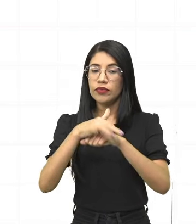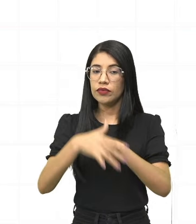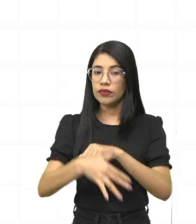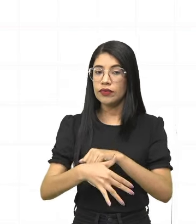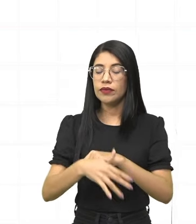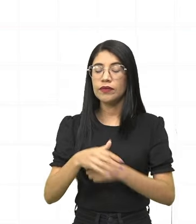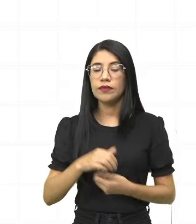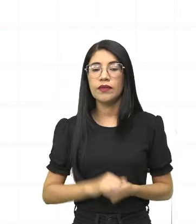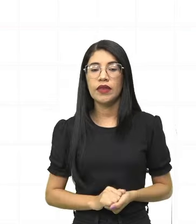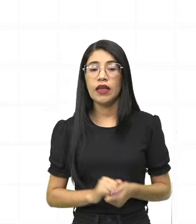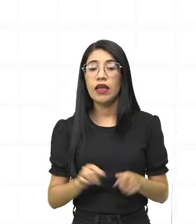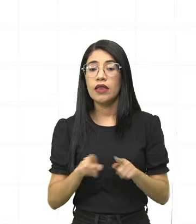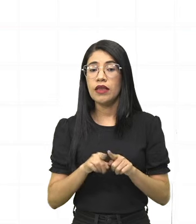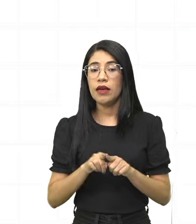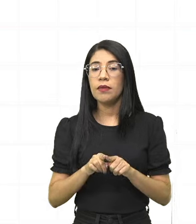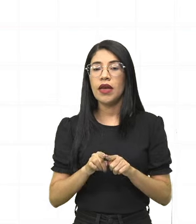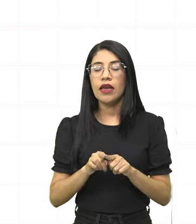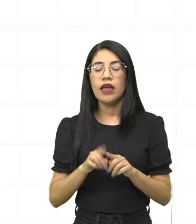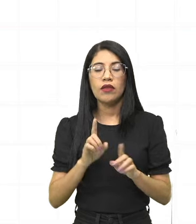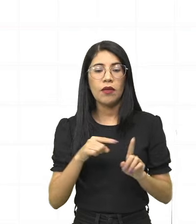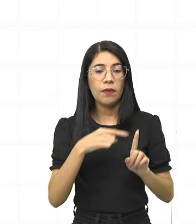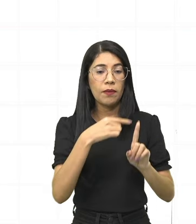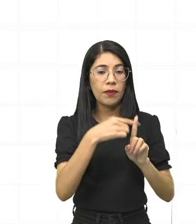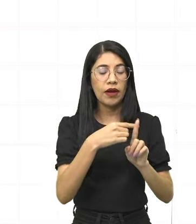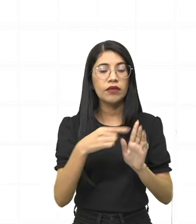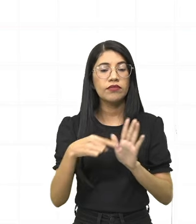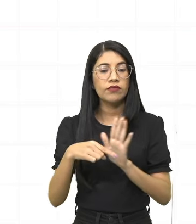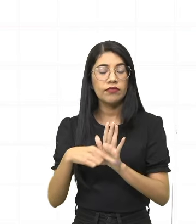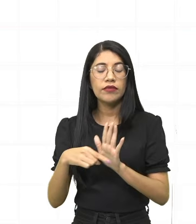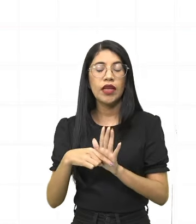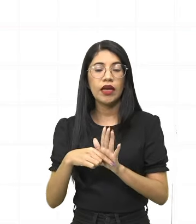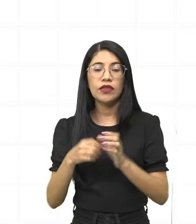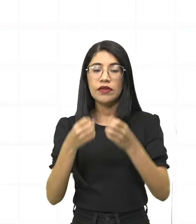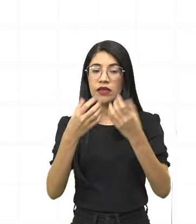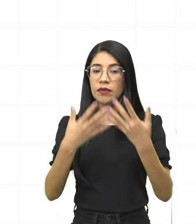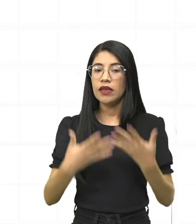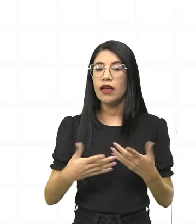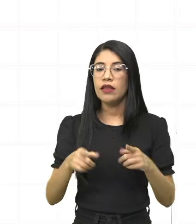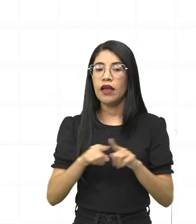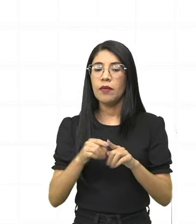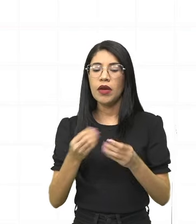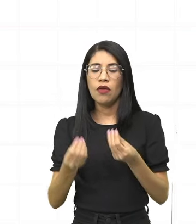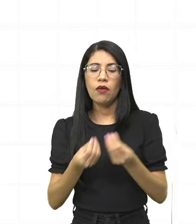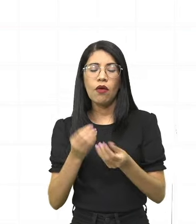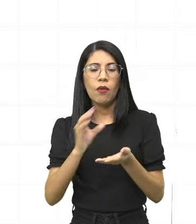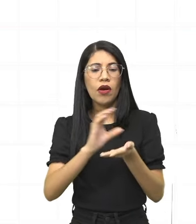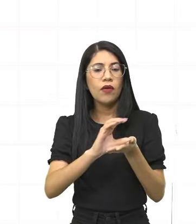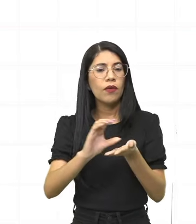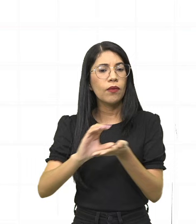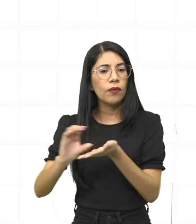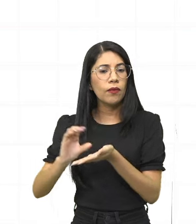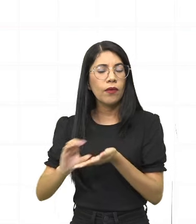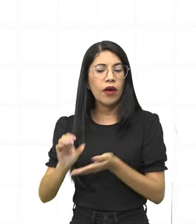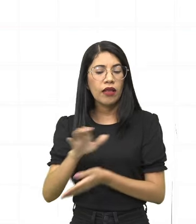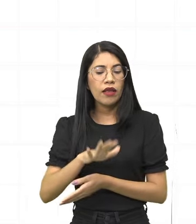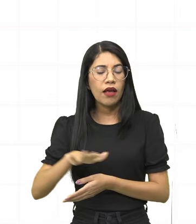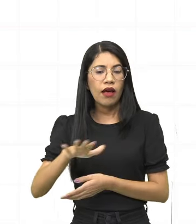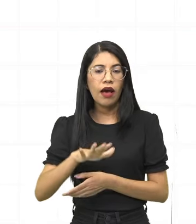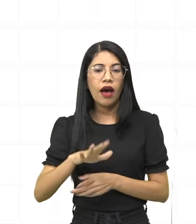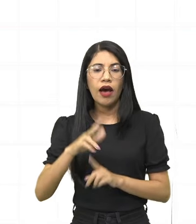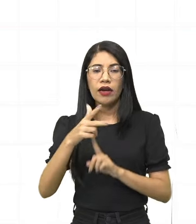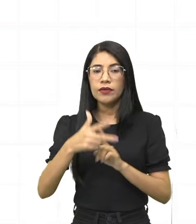Que, inclusive, a gente vai ver aí nas vantagens e desvantagens, né? Com relação aos investimentos nesses parques